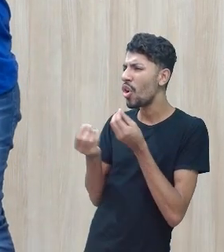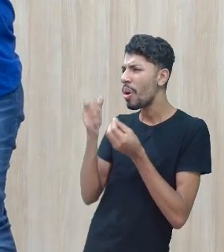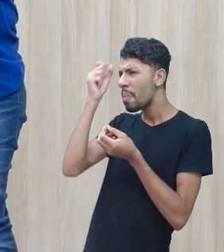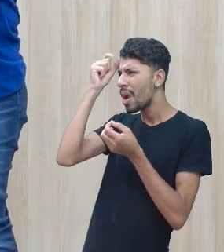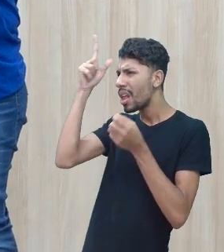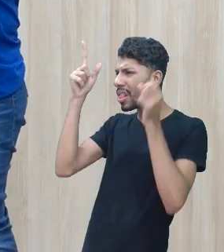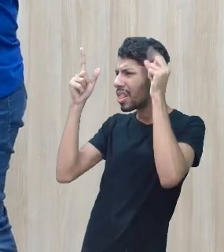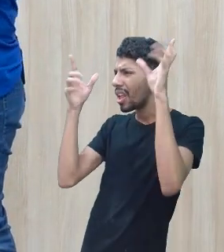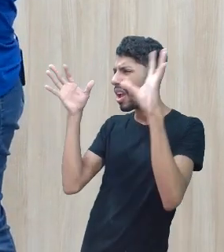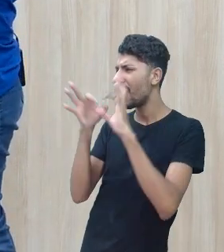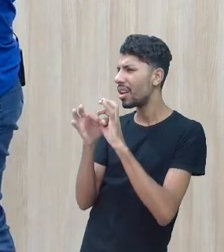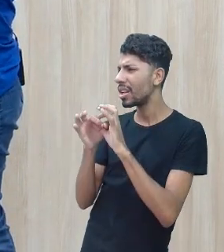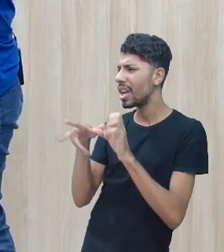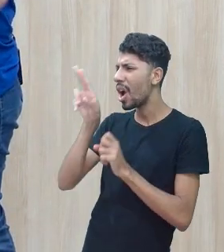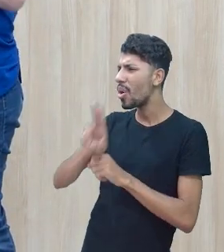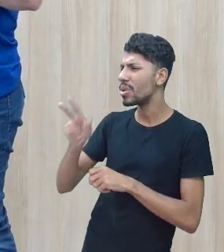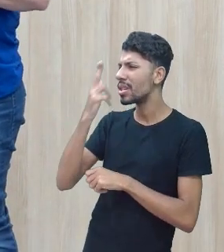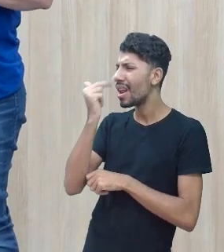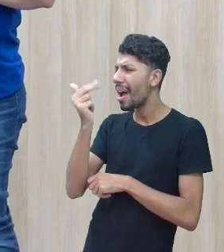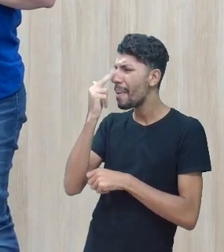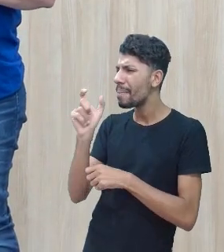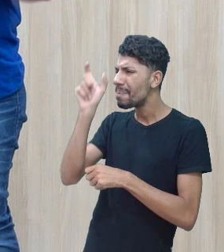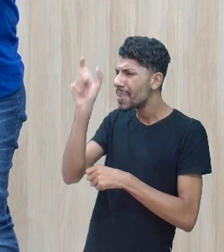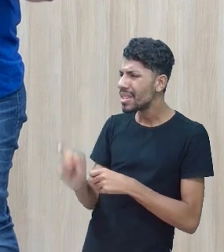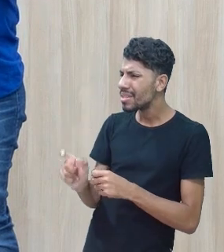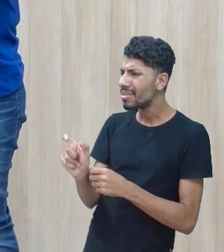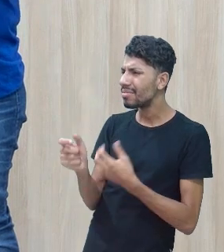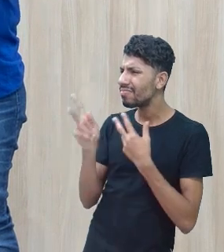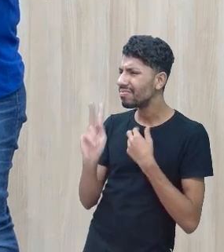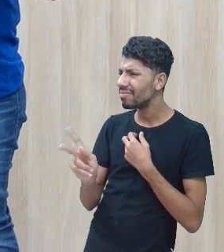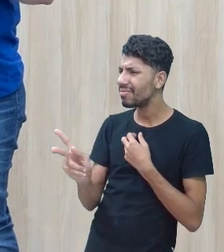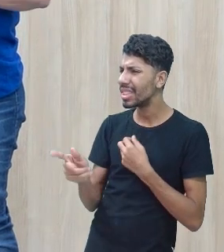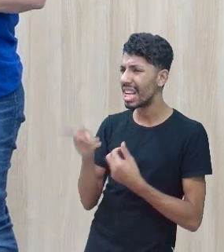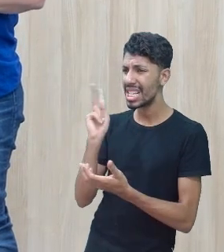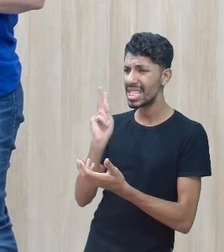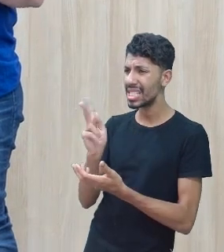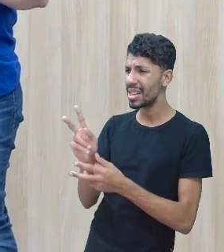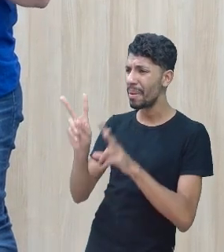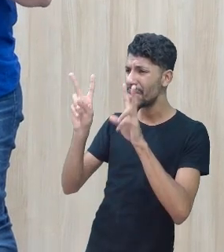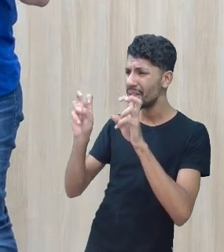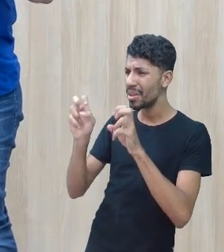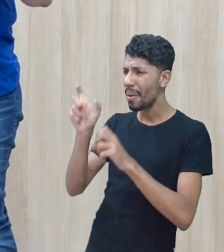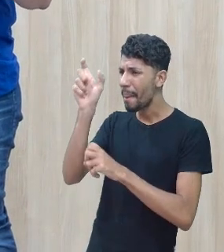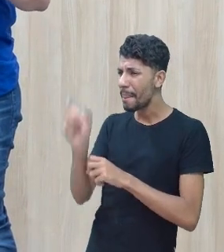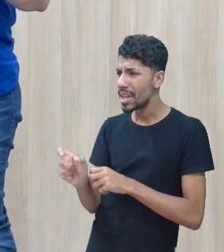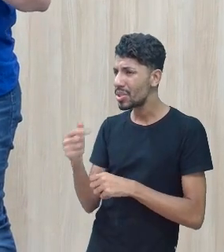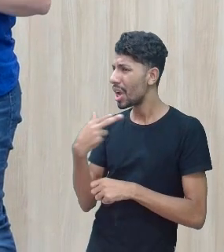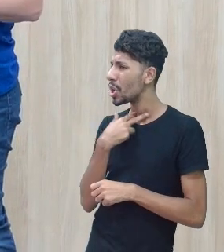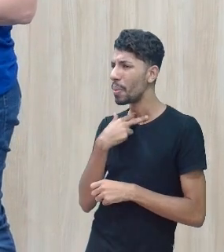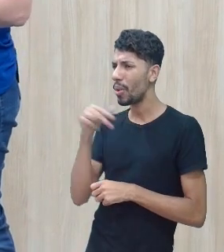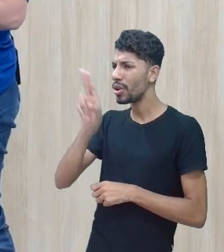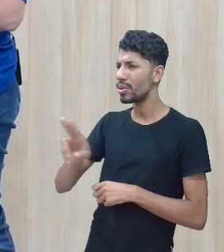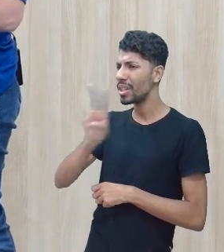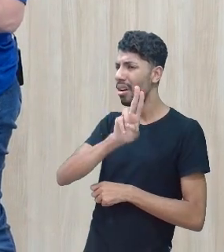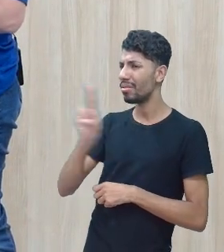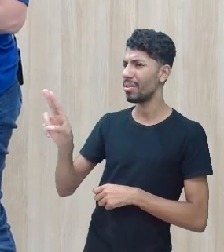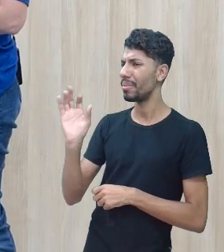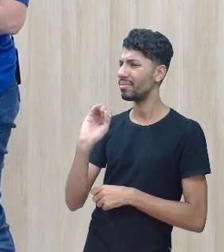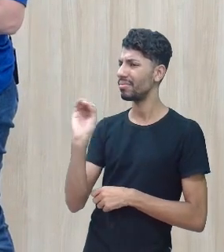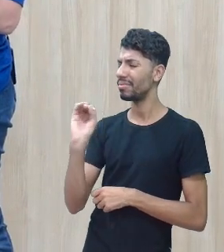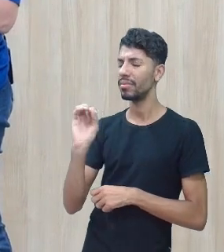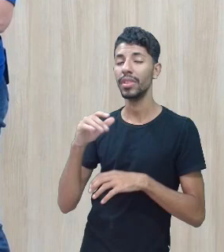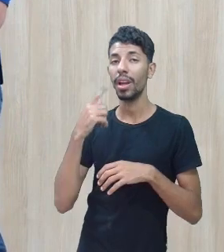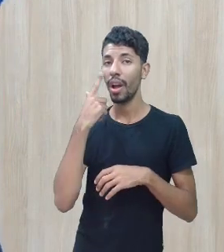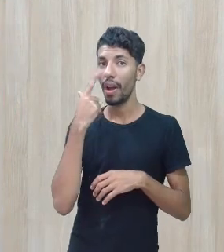usando a mesma pessoa? Vou continuar falando o tempo todo sobre ela e não posso usar o nome dela? Vamos ver como